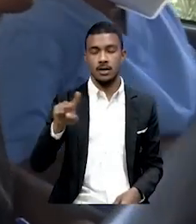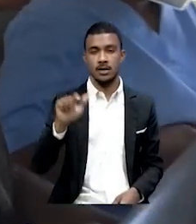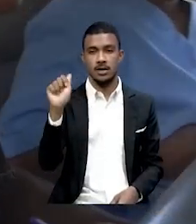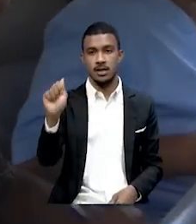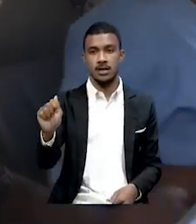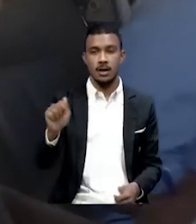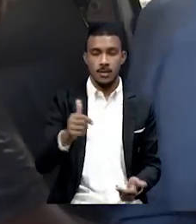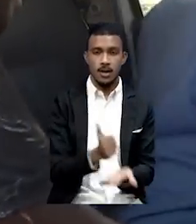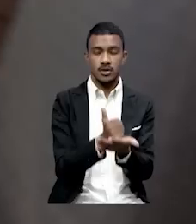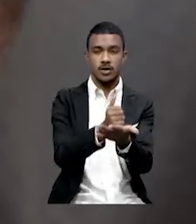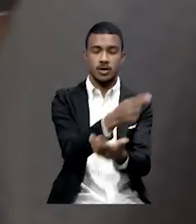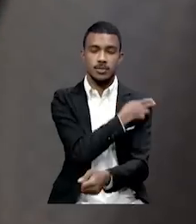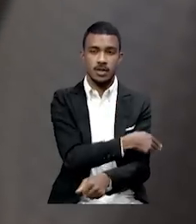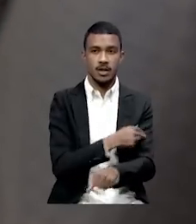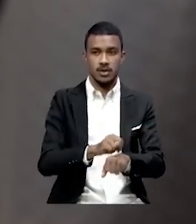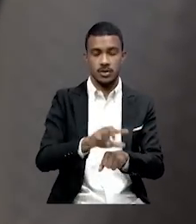Hospital Nacional cada semana